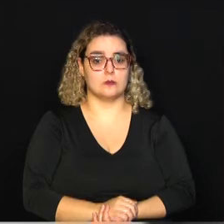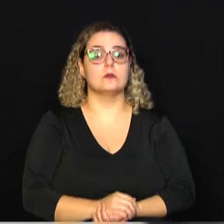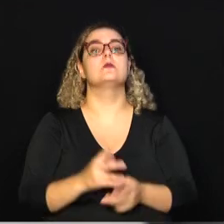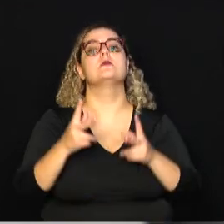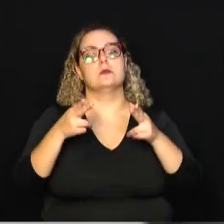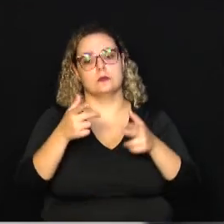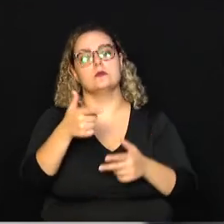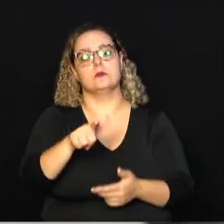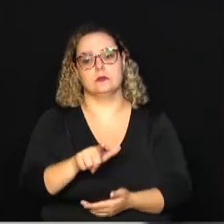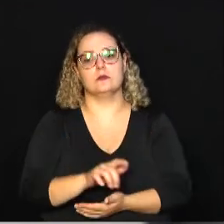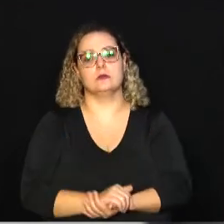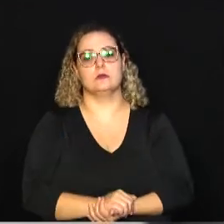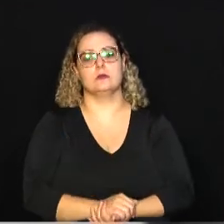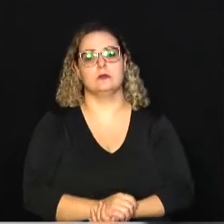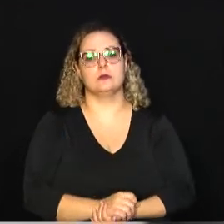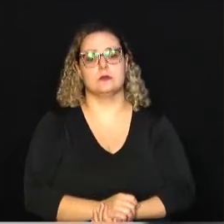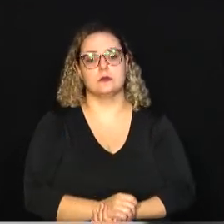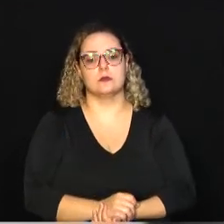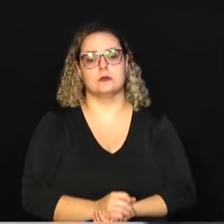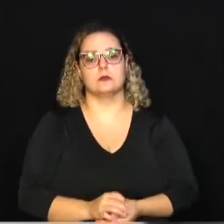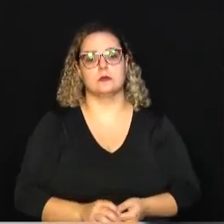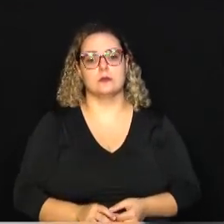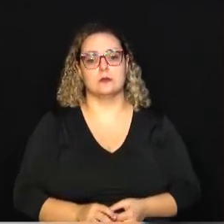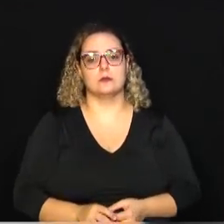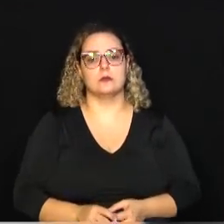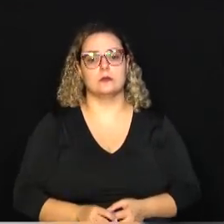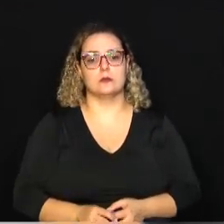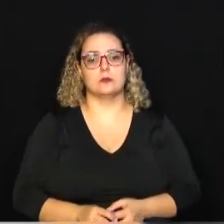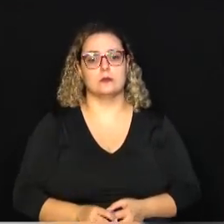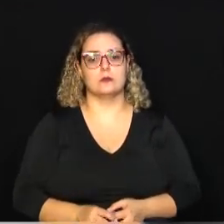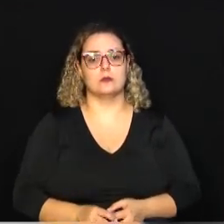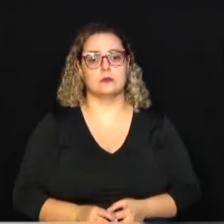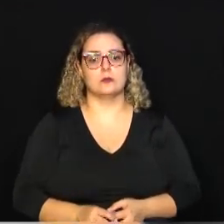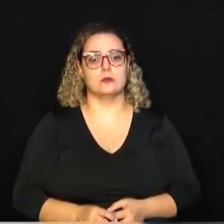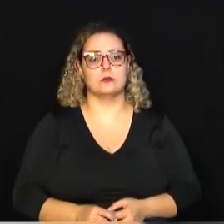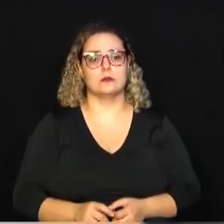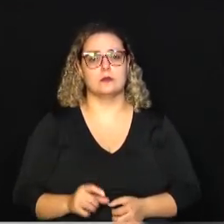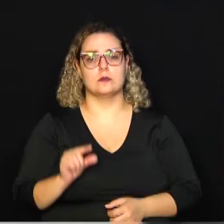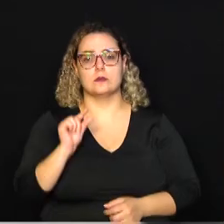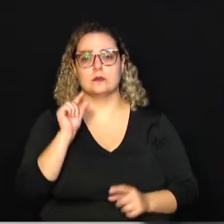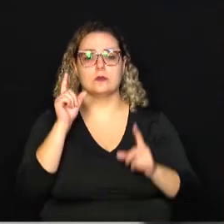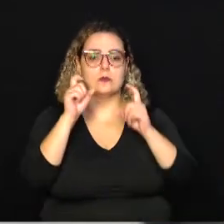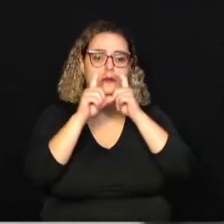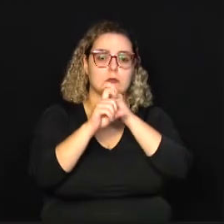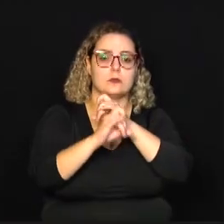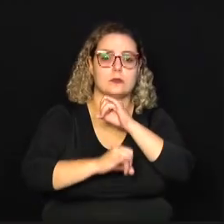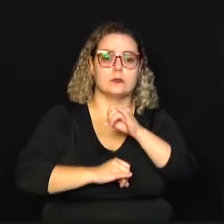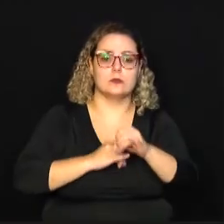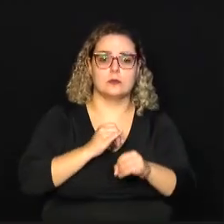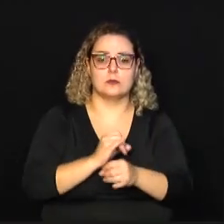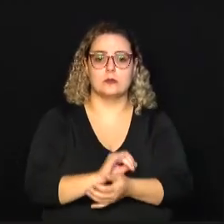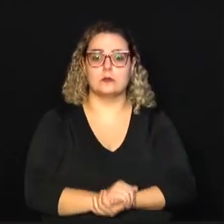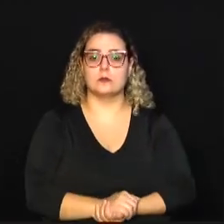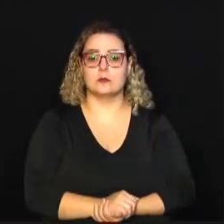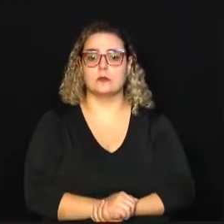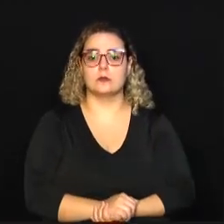congelou novamente, pelo jeito. Bom, acho que a gente está com dificuldade aí no sinal do Pedro.